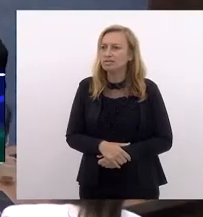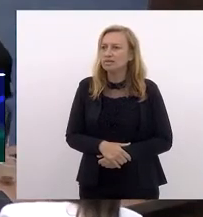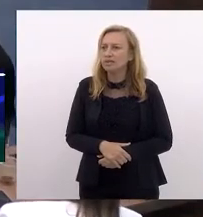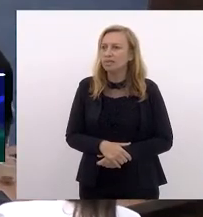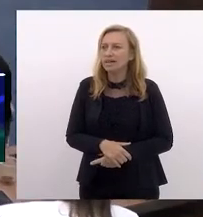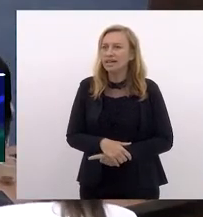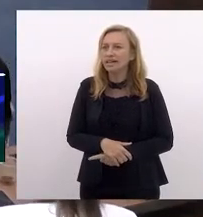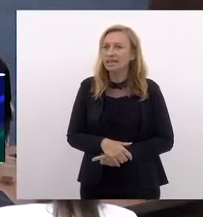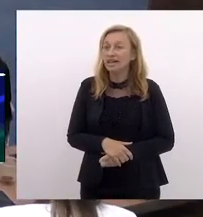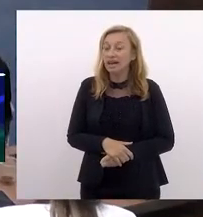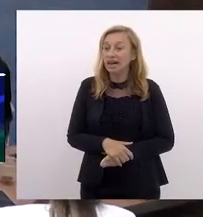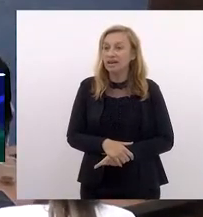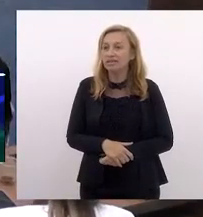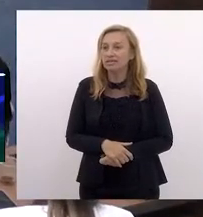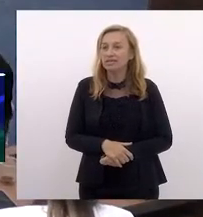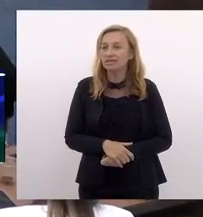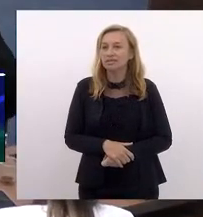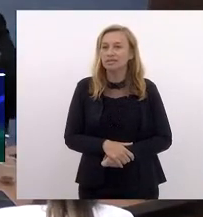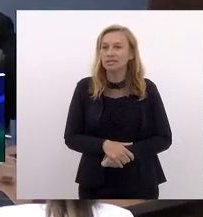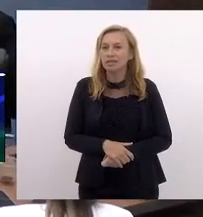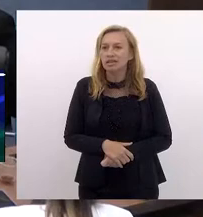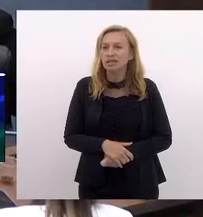E aí